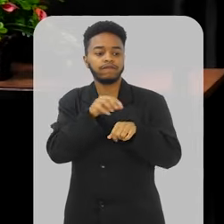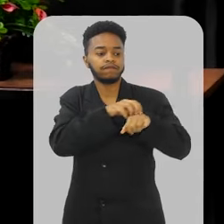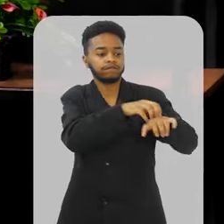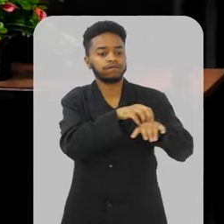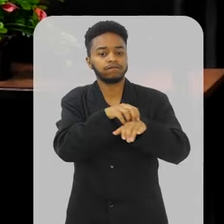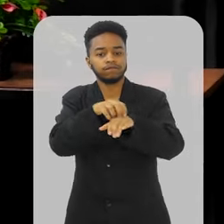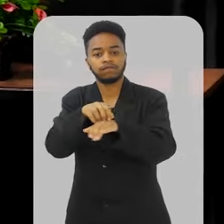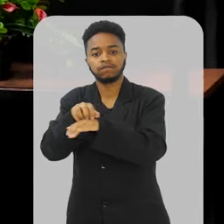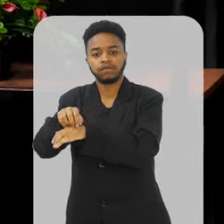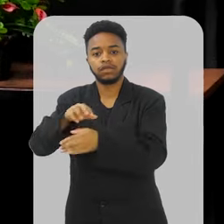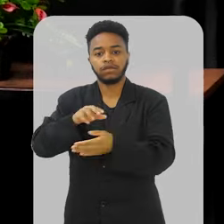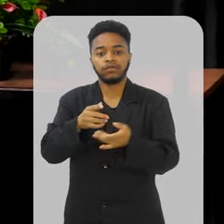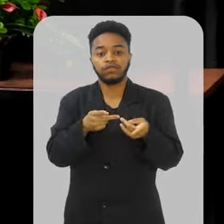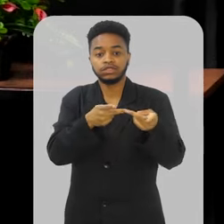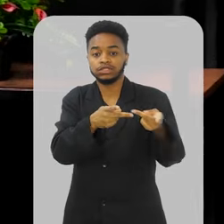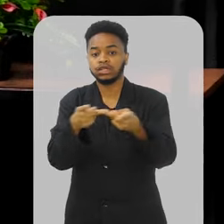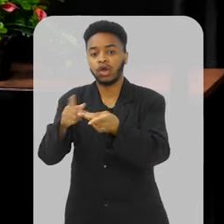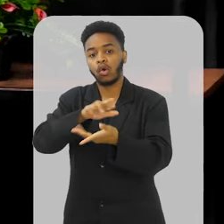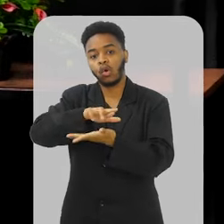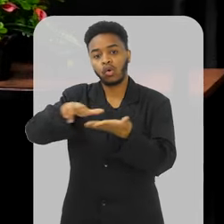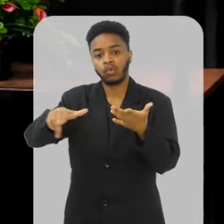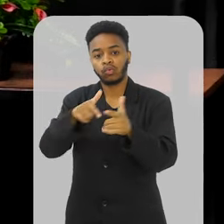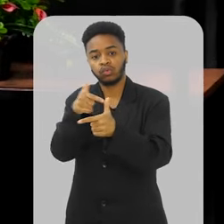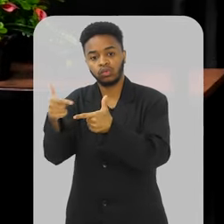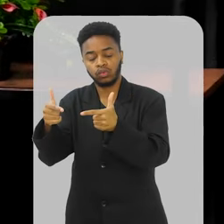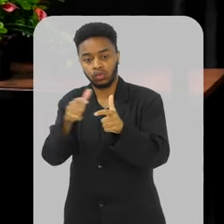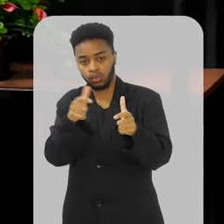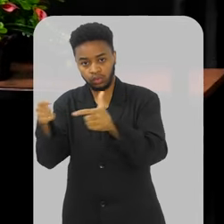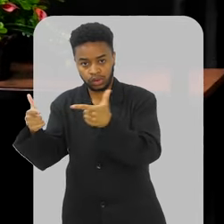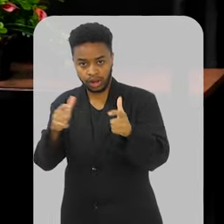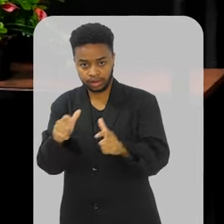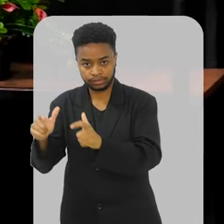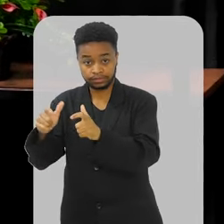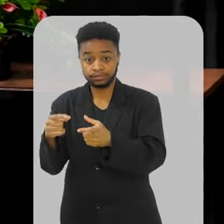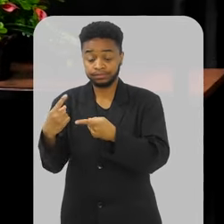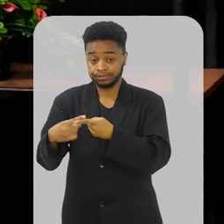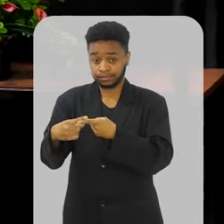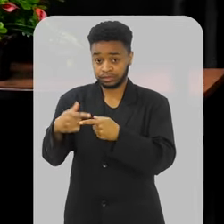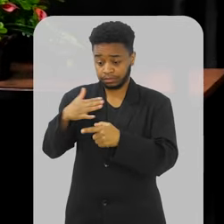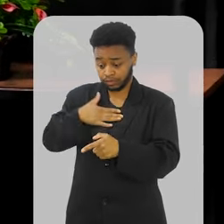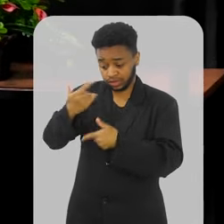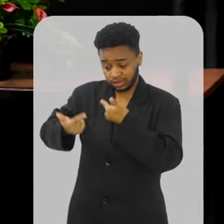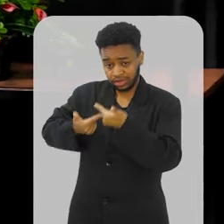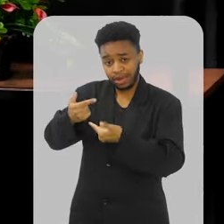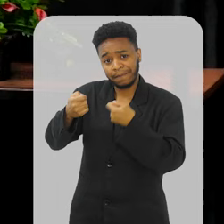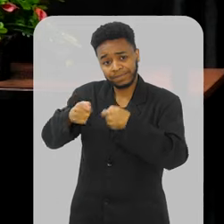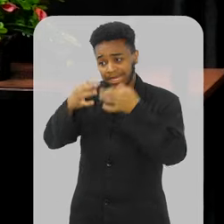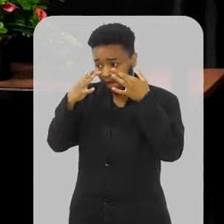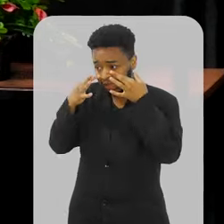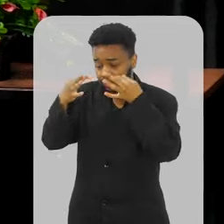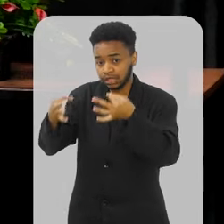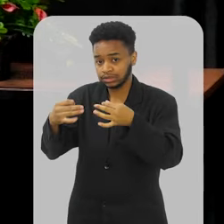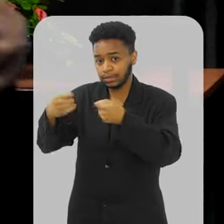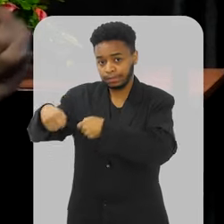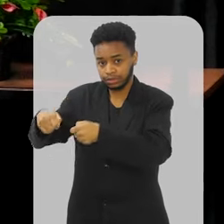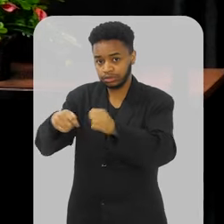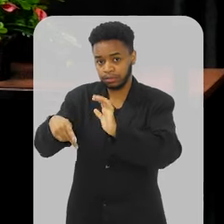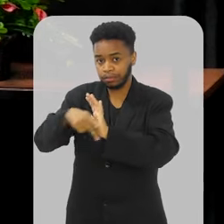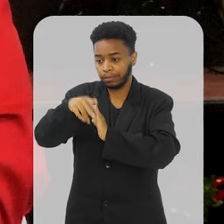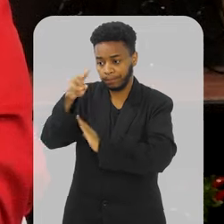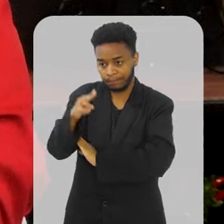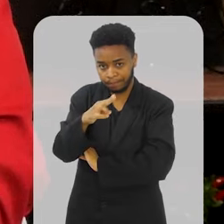lugares porque o trabalho vicarial ele é bastante exigente porque eu tenho que est atento às necessidades dos